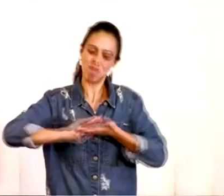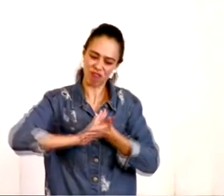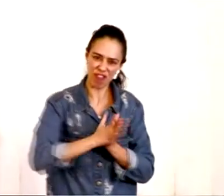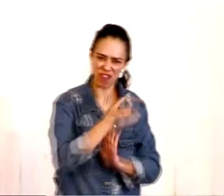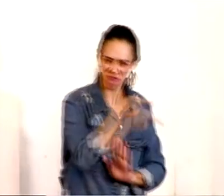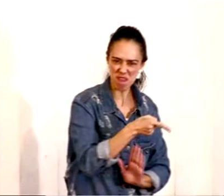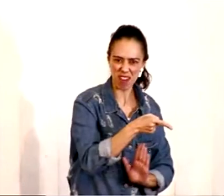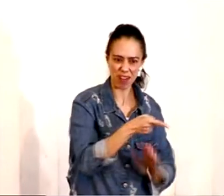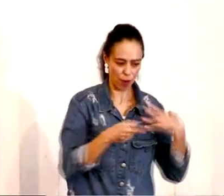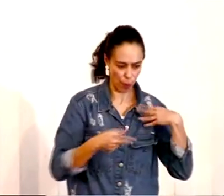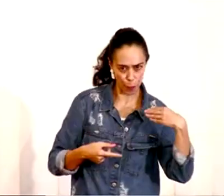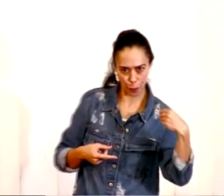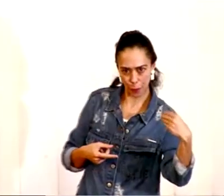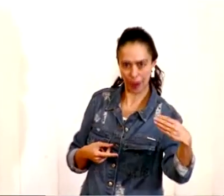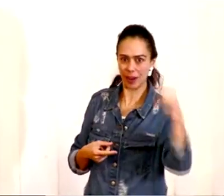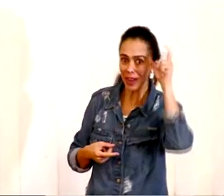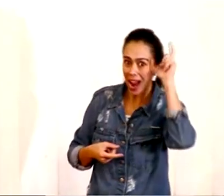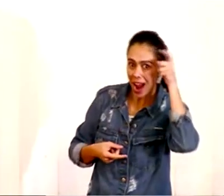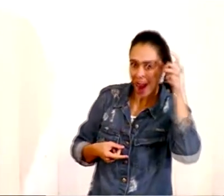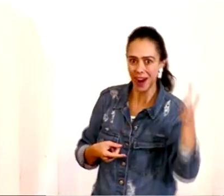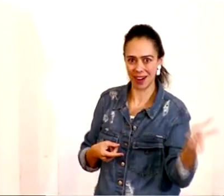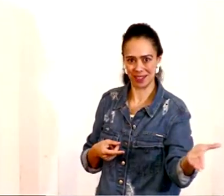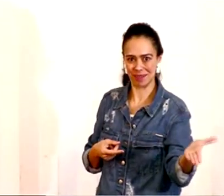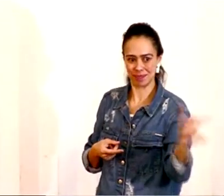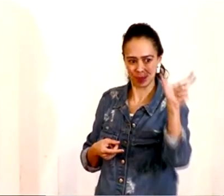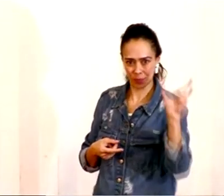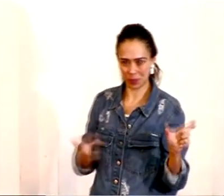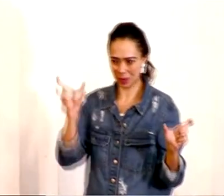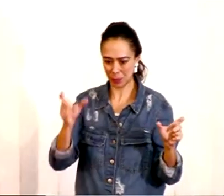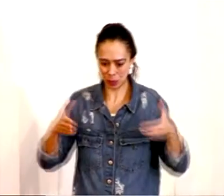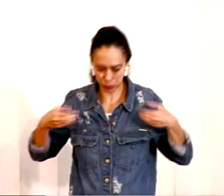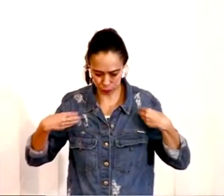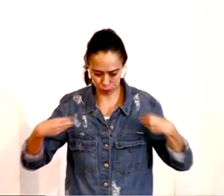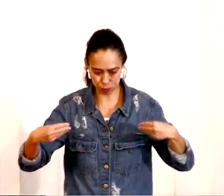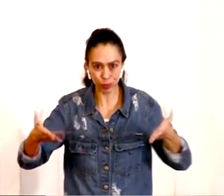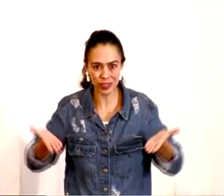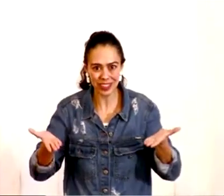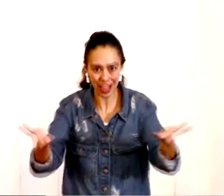Mas Moisés vai relatar para nós que não é bem assim.